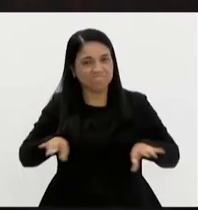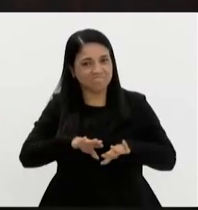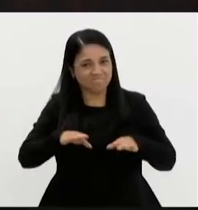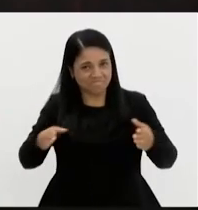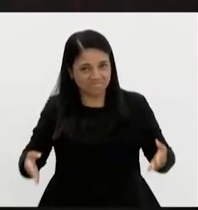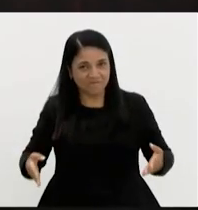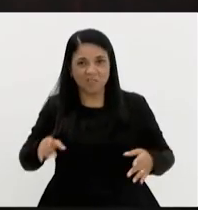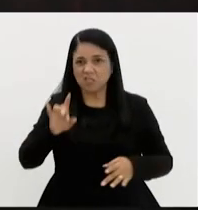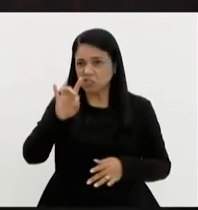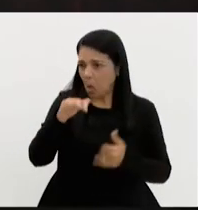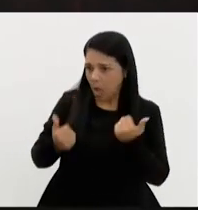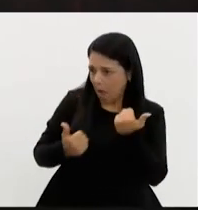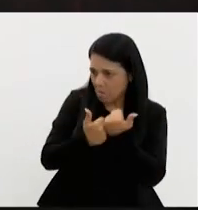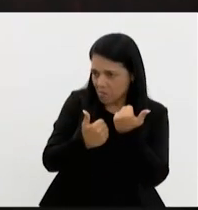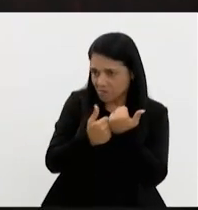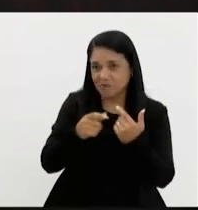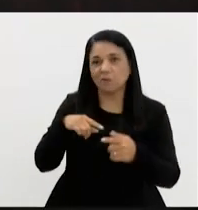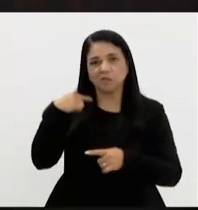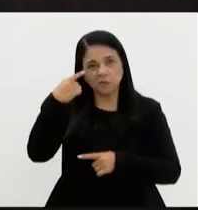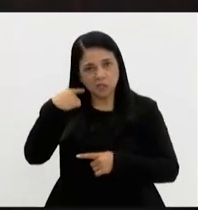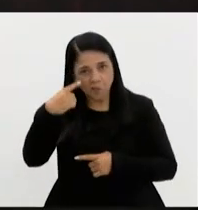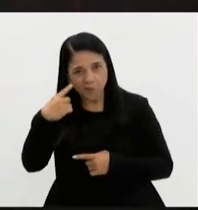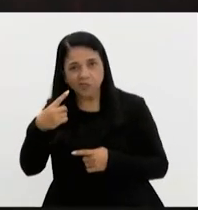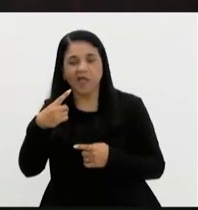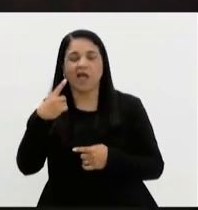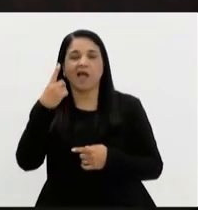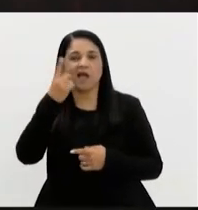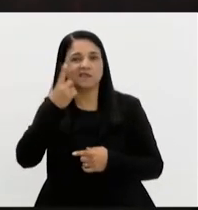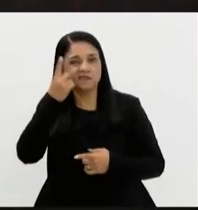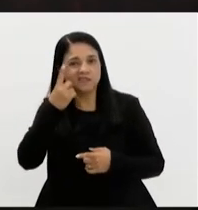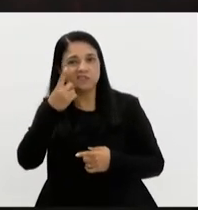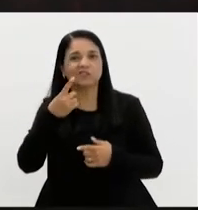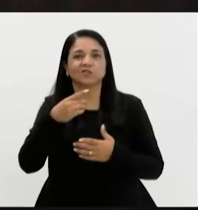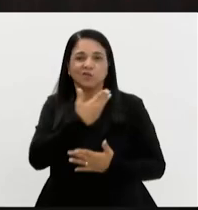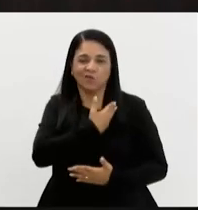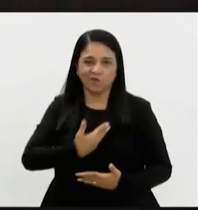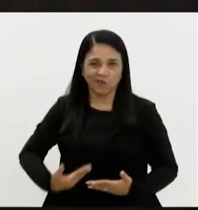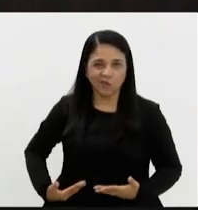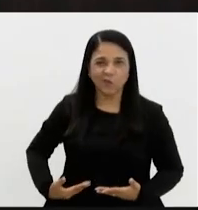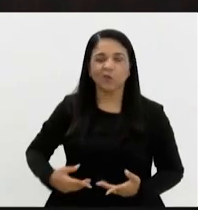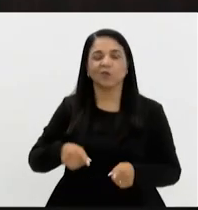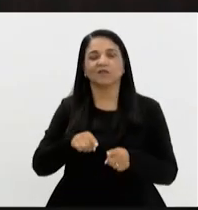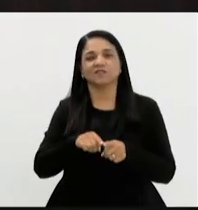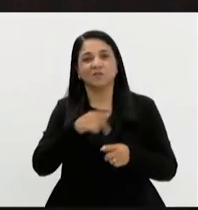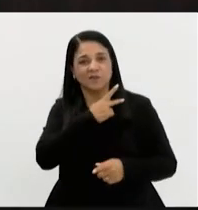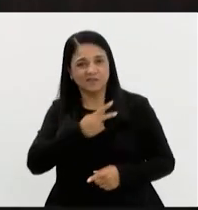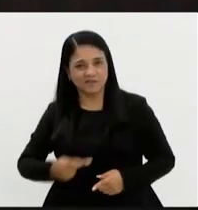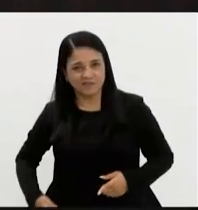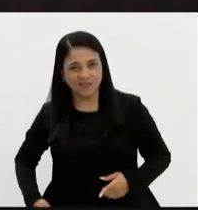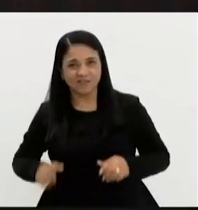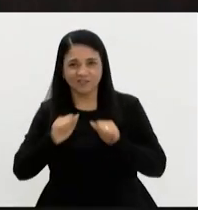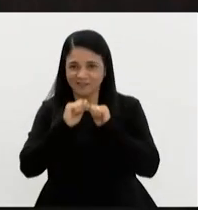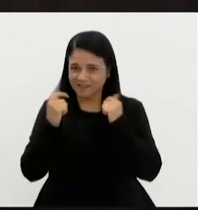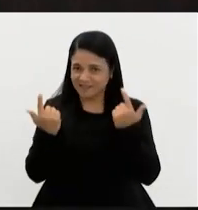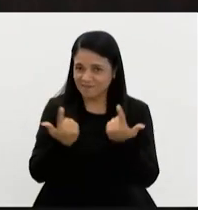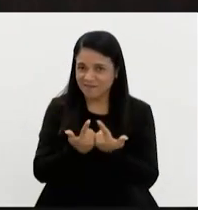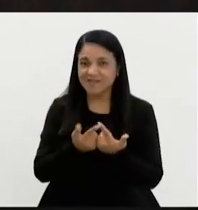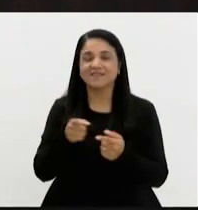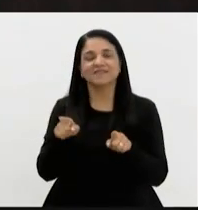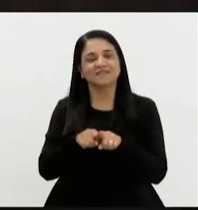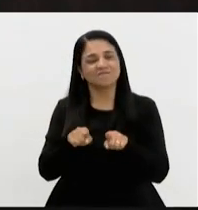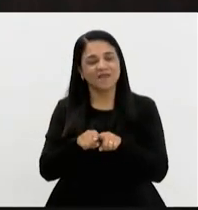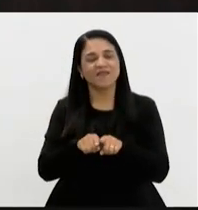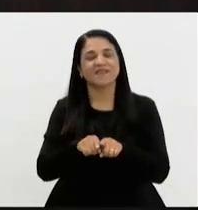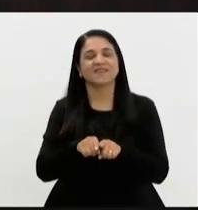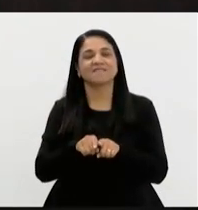não apenas assessorando mas virando deputadas também governadoras presidentes de Assembleia porque só assim a gente vai ter uma